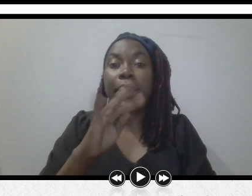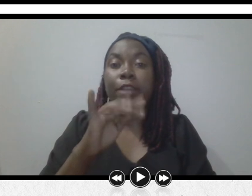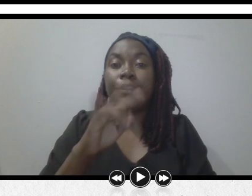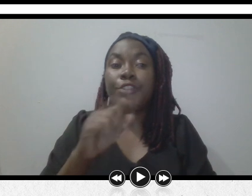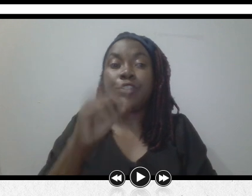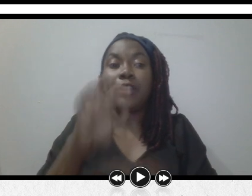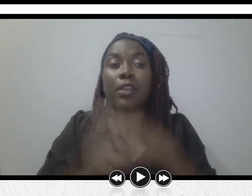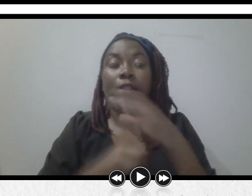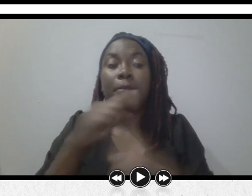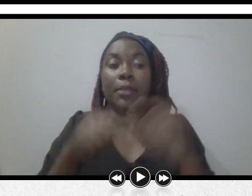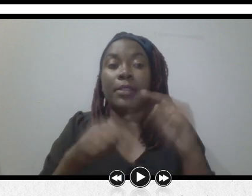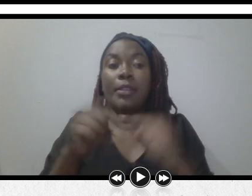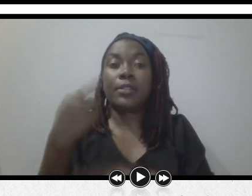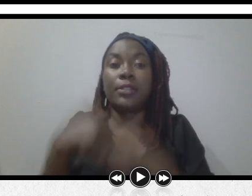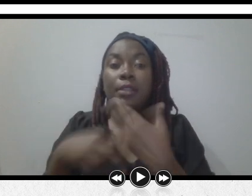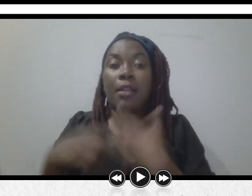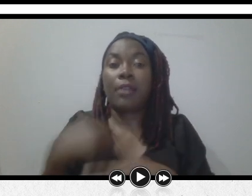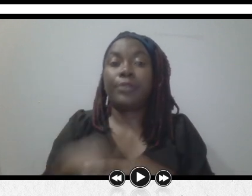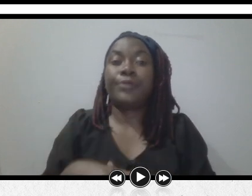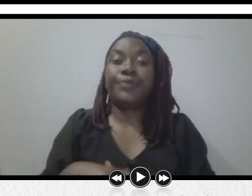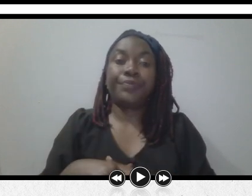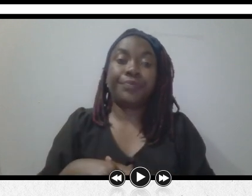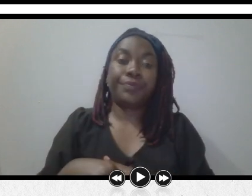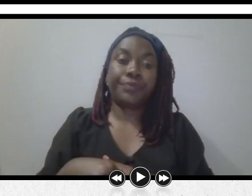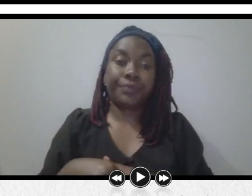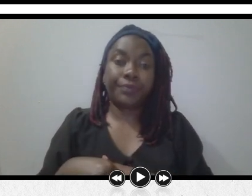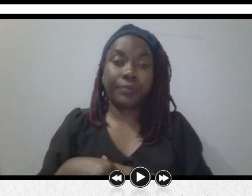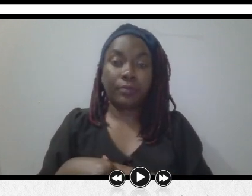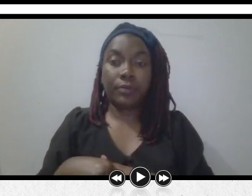das cooperativas dos catadores de materiais recicláveis.